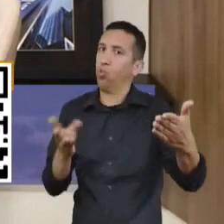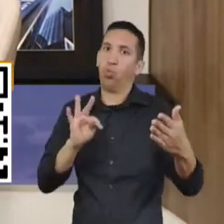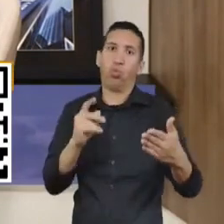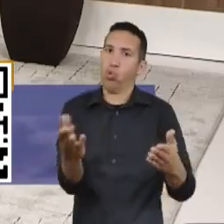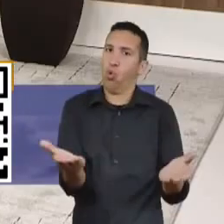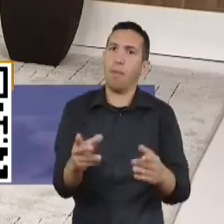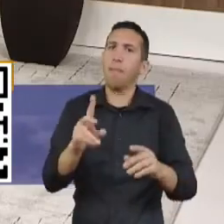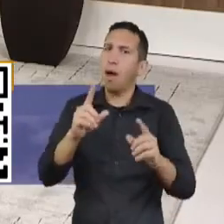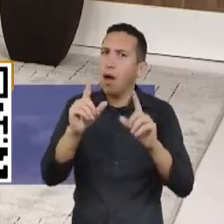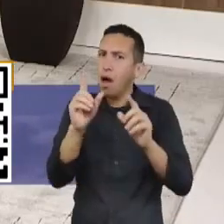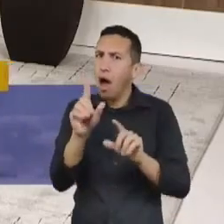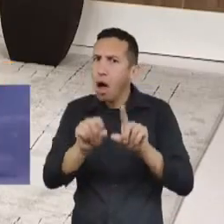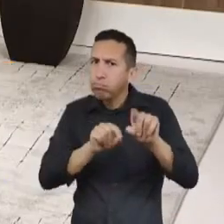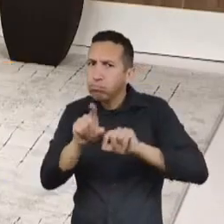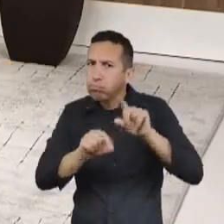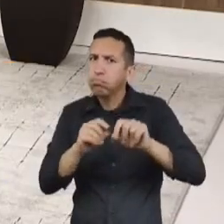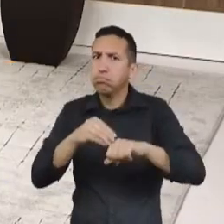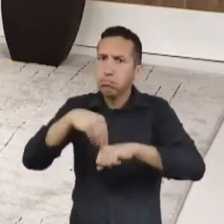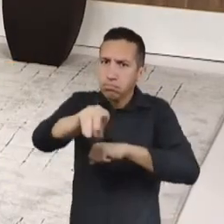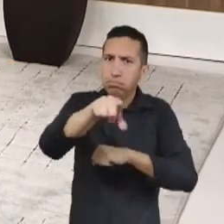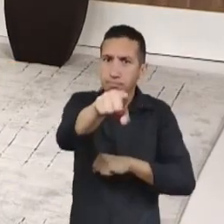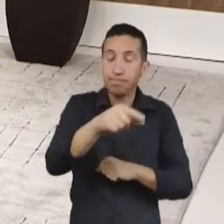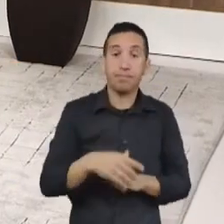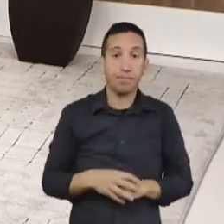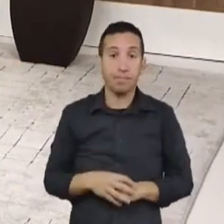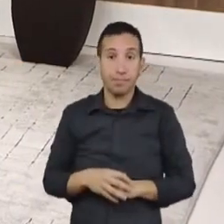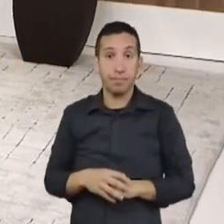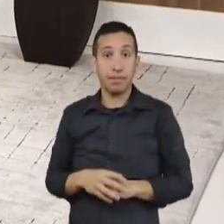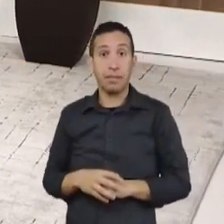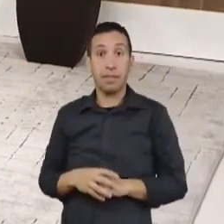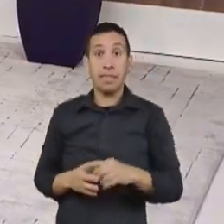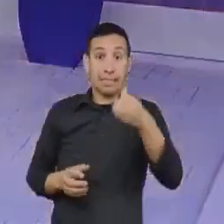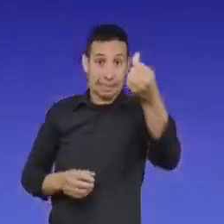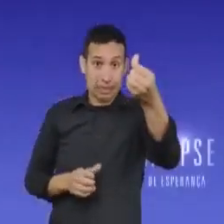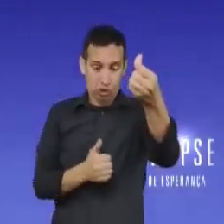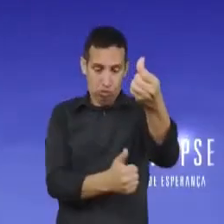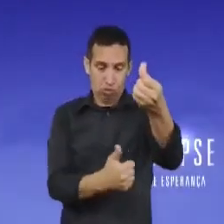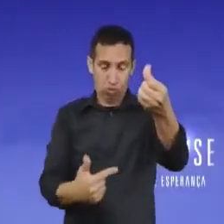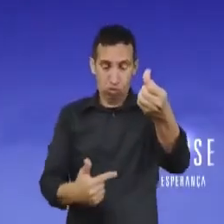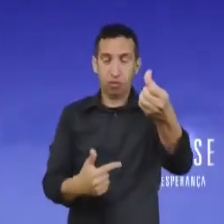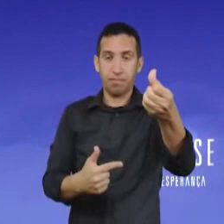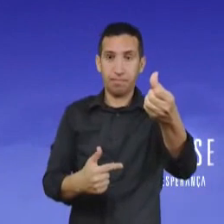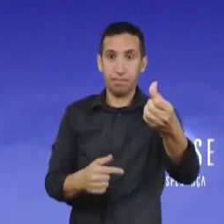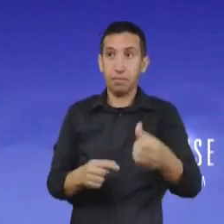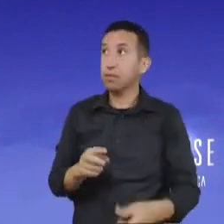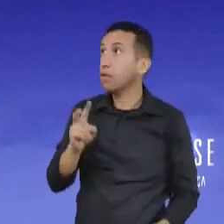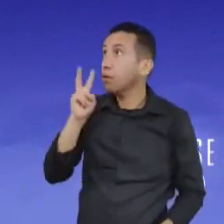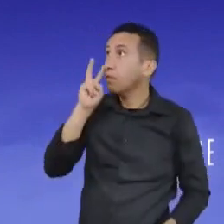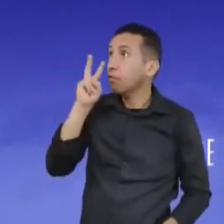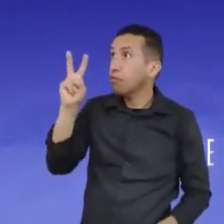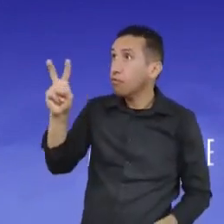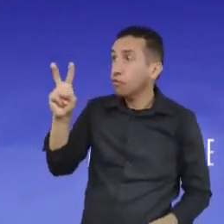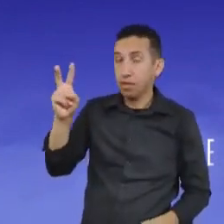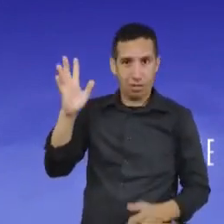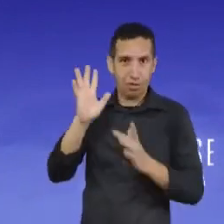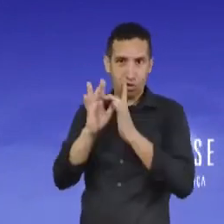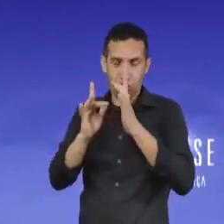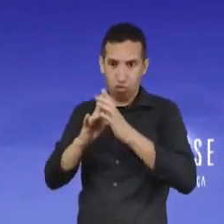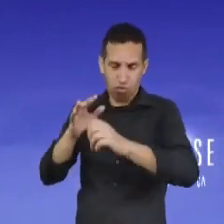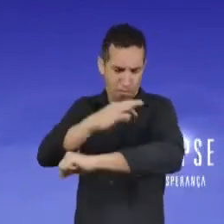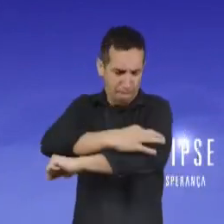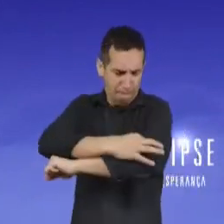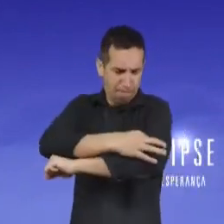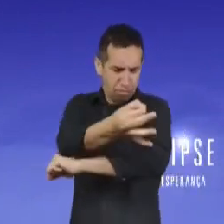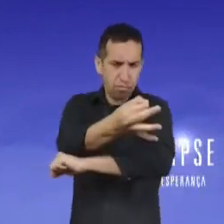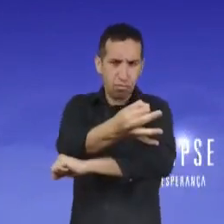algumas coisas bom então vamos para Apocalipse 6 versos 1 e 2 que diz assim vi quando o cordeiro abriu um dos sete